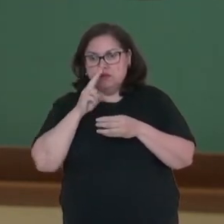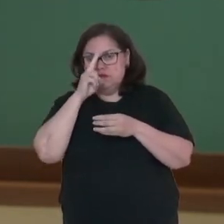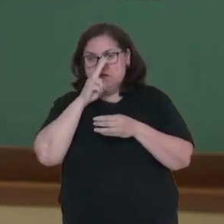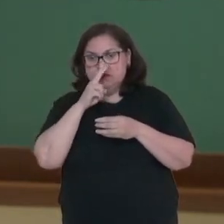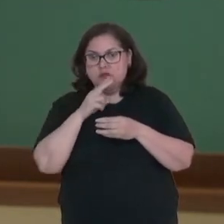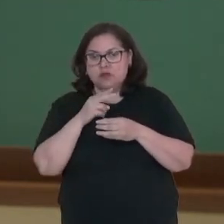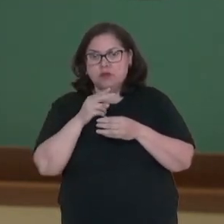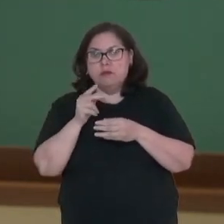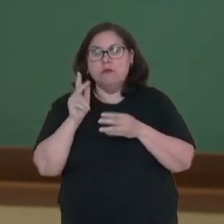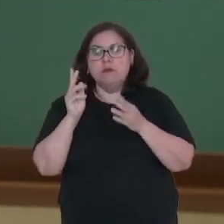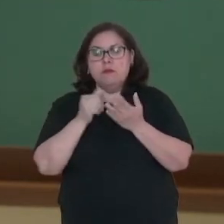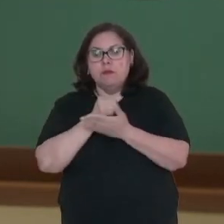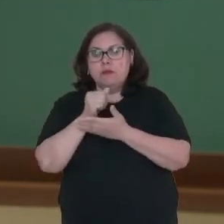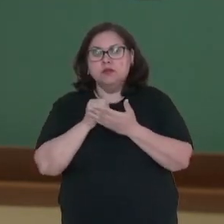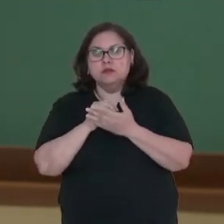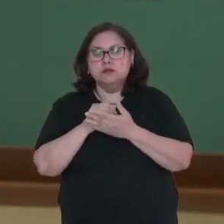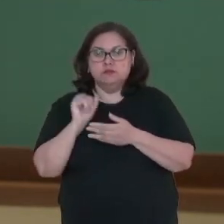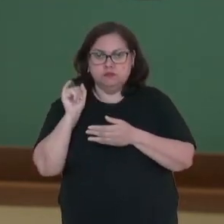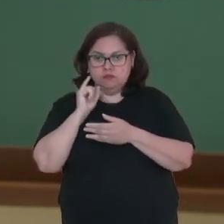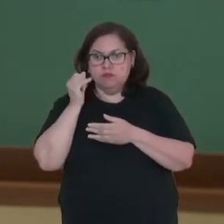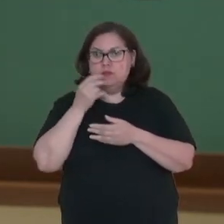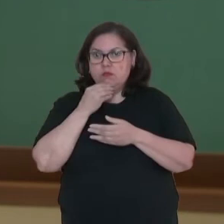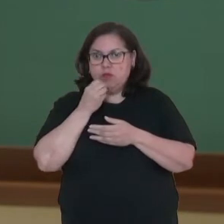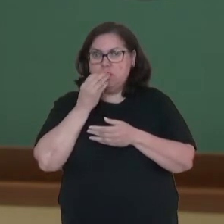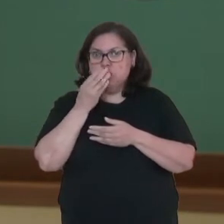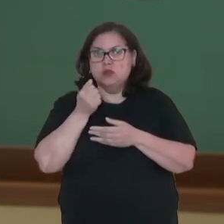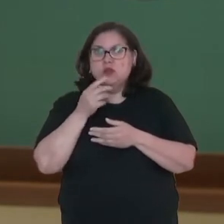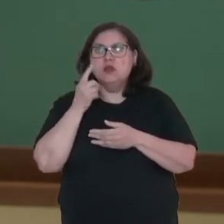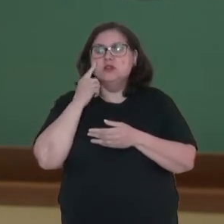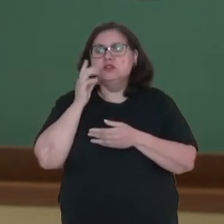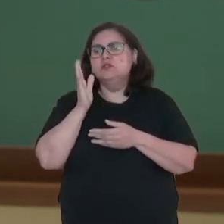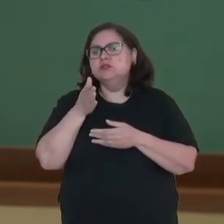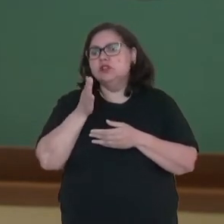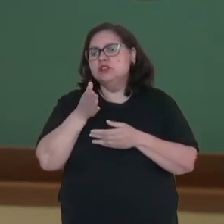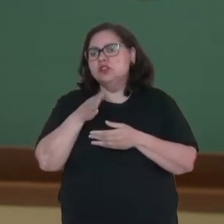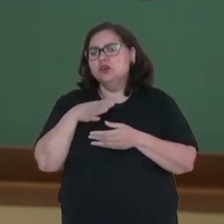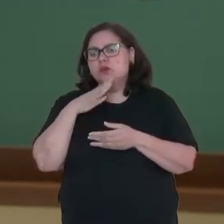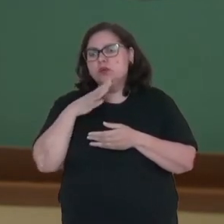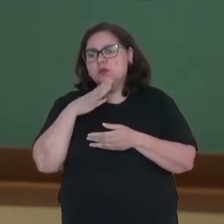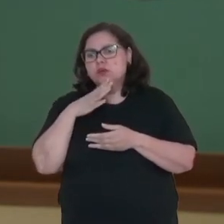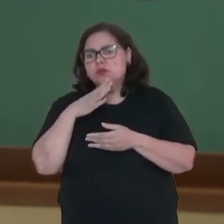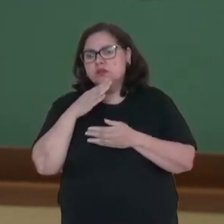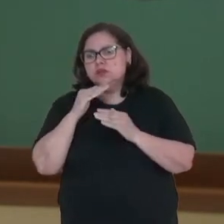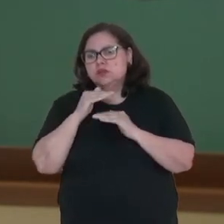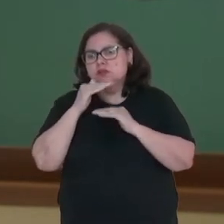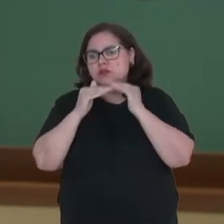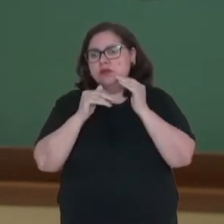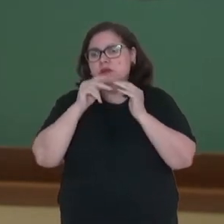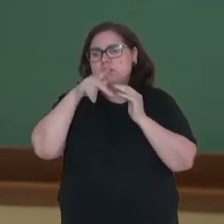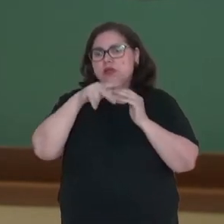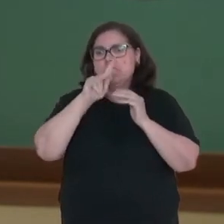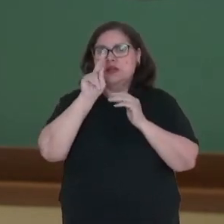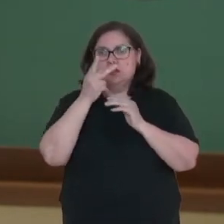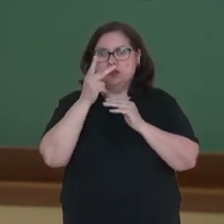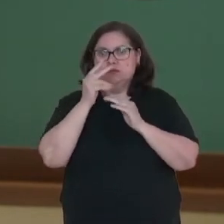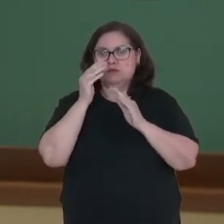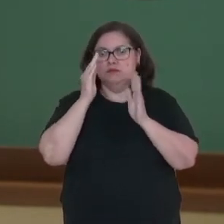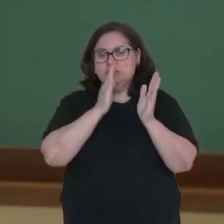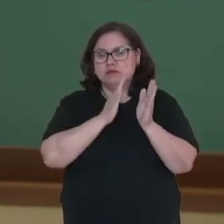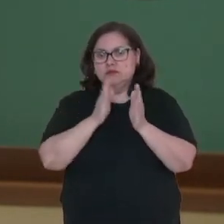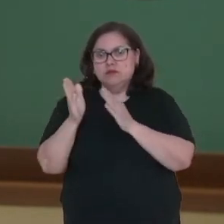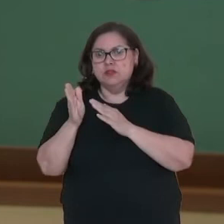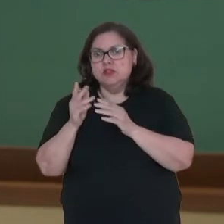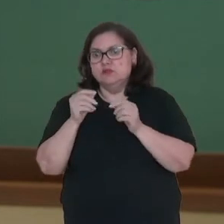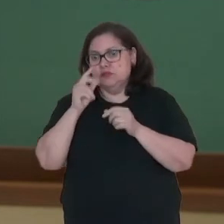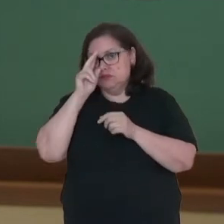da base. Isto é bastante interessante. Agora você já deve ter ouvido falar nessa escala chamada pH. Ela